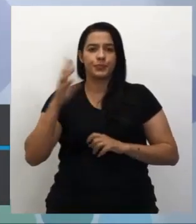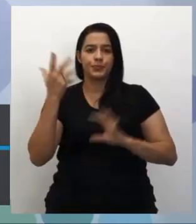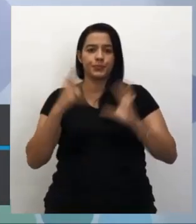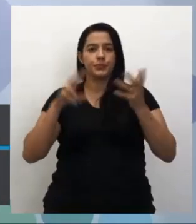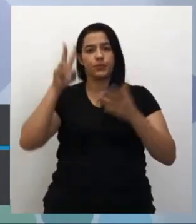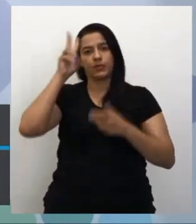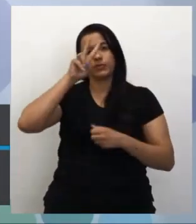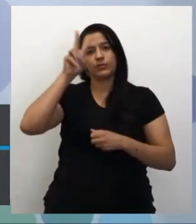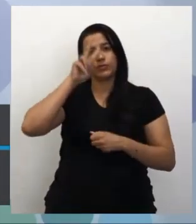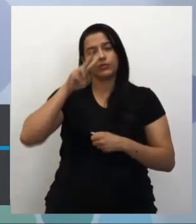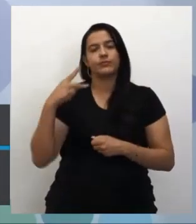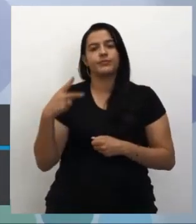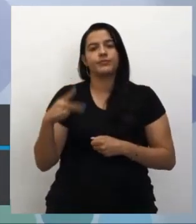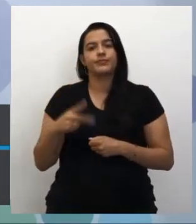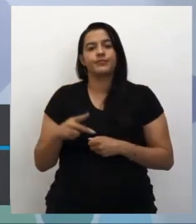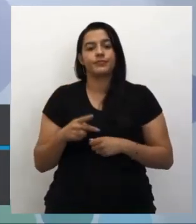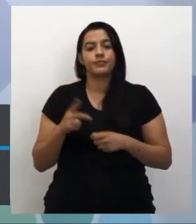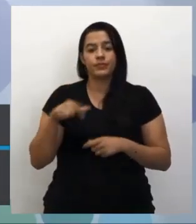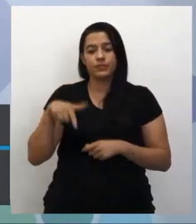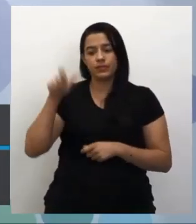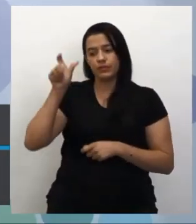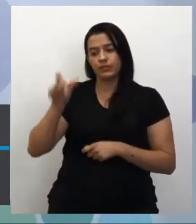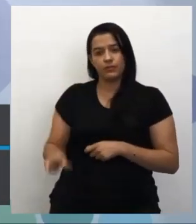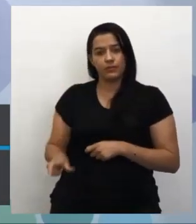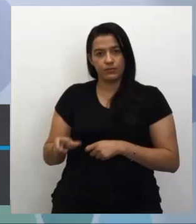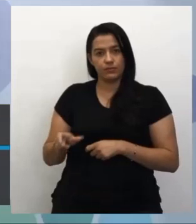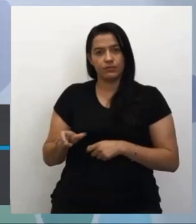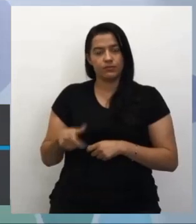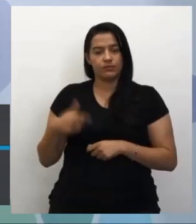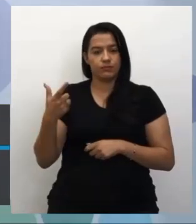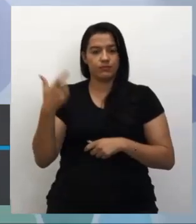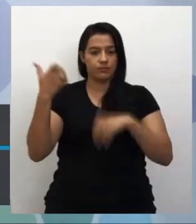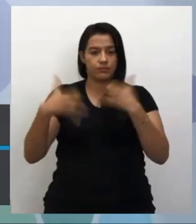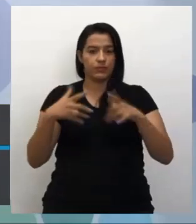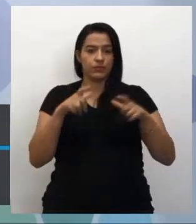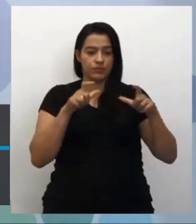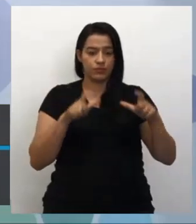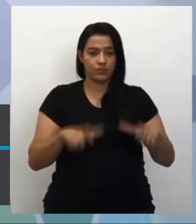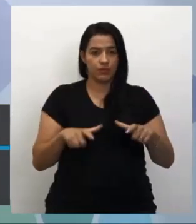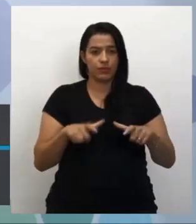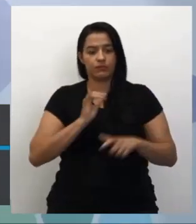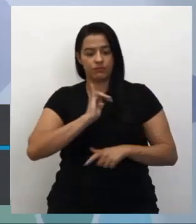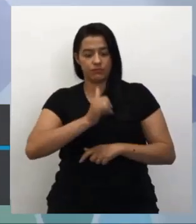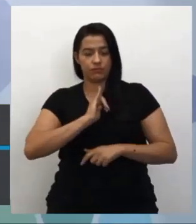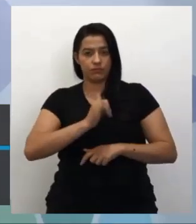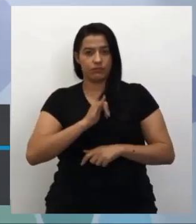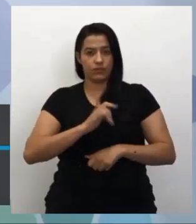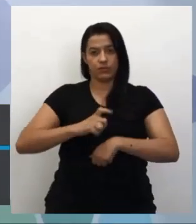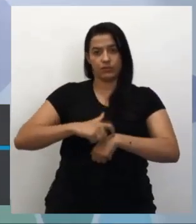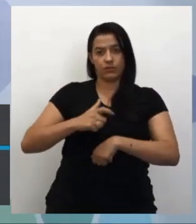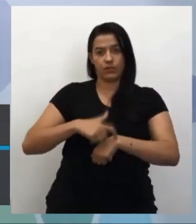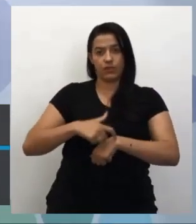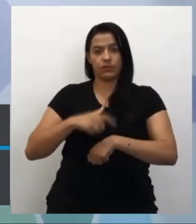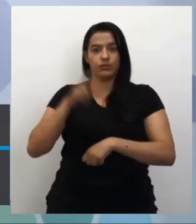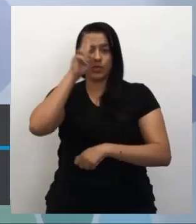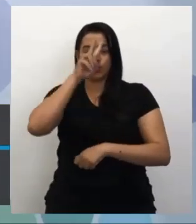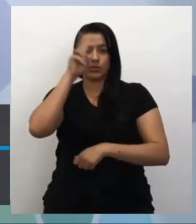história. Então, personagem, tá? Espaço, narrador, tempo,